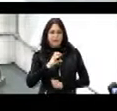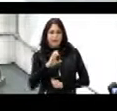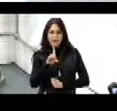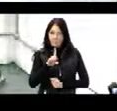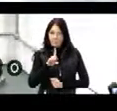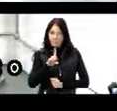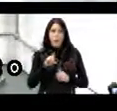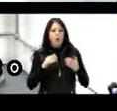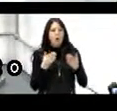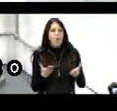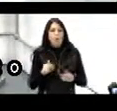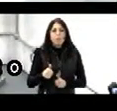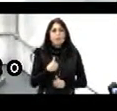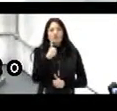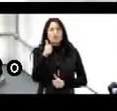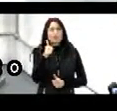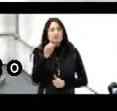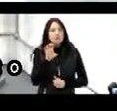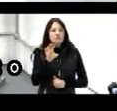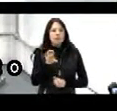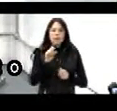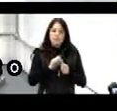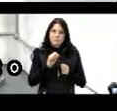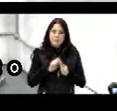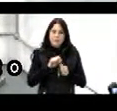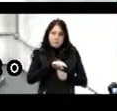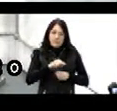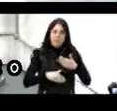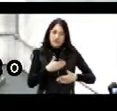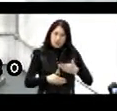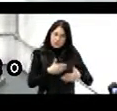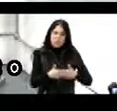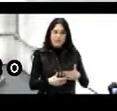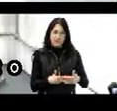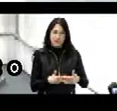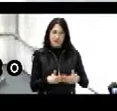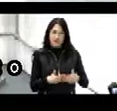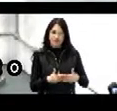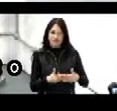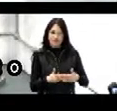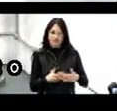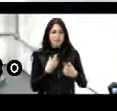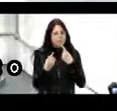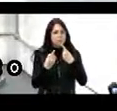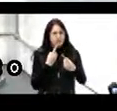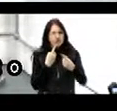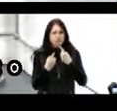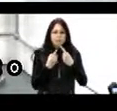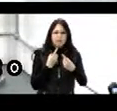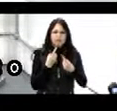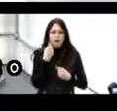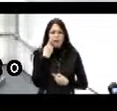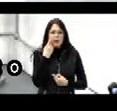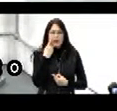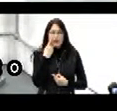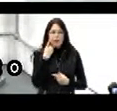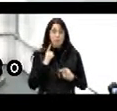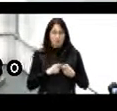forma de fazer esse processo. Eles são parceiros, eles gostaram da ideia, e vale aqui lembrar que nada